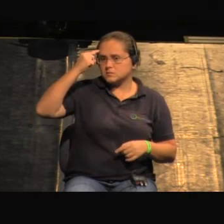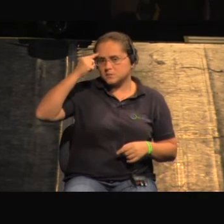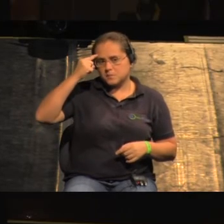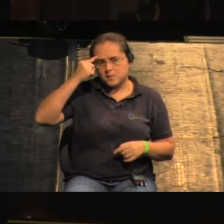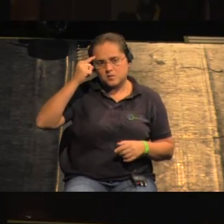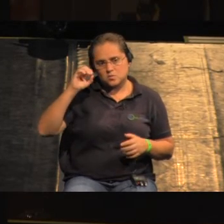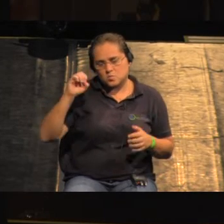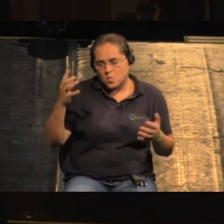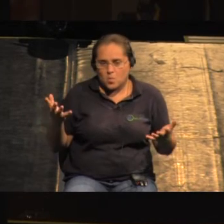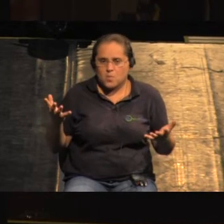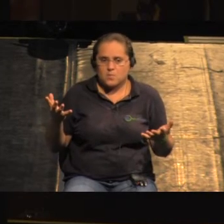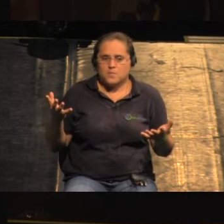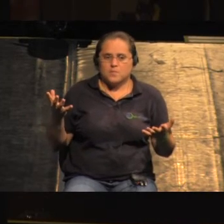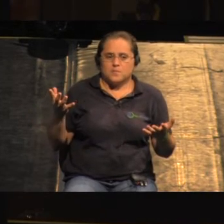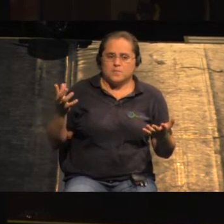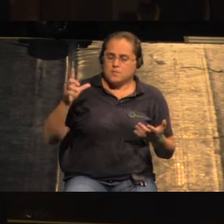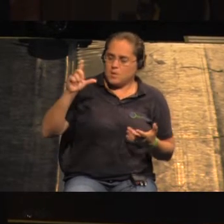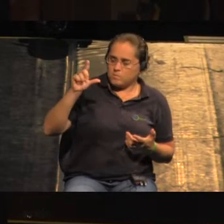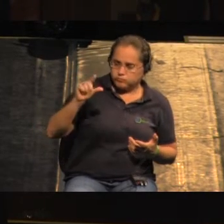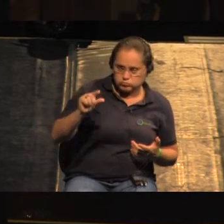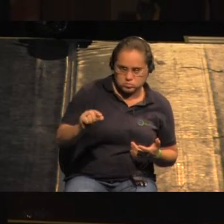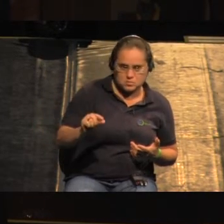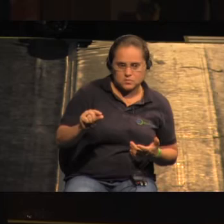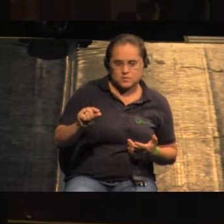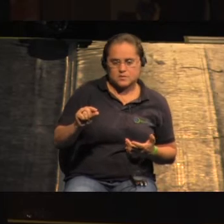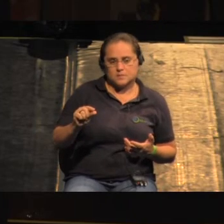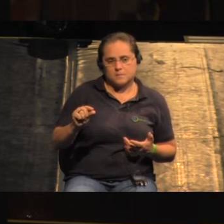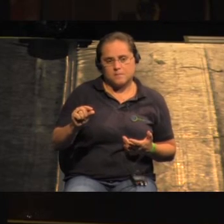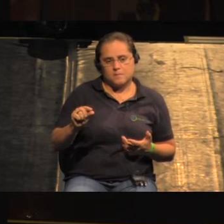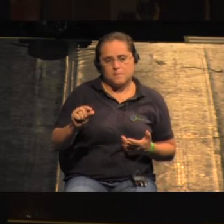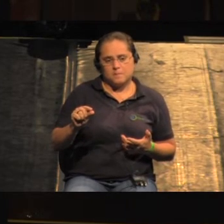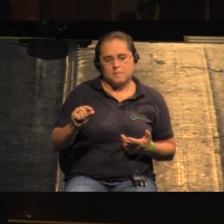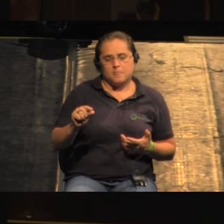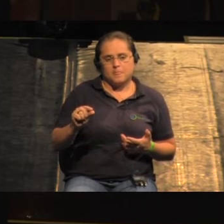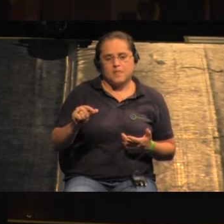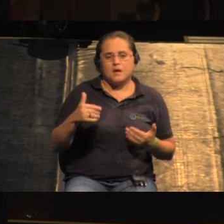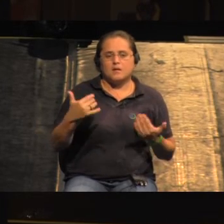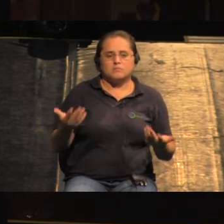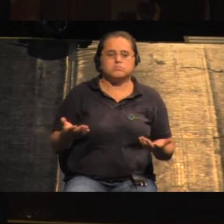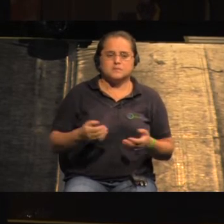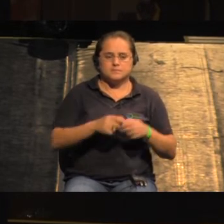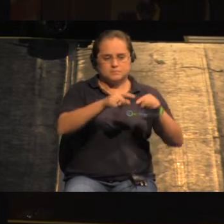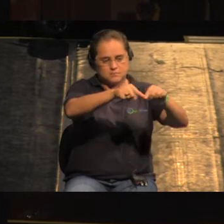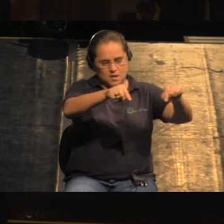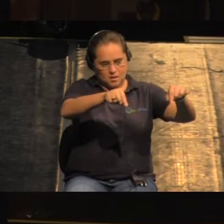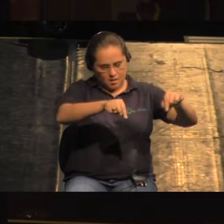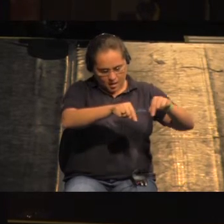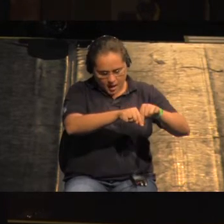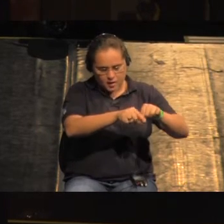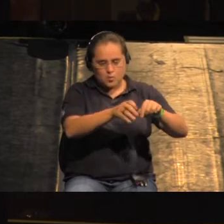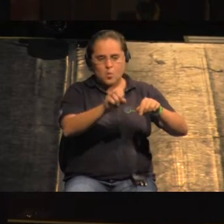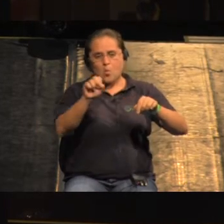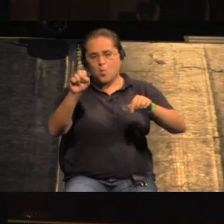Que mecanismos que vocês pensam, ou jurídicos, ou sei lá o quê, para reduzir essa questão